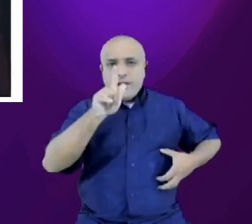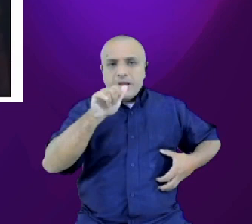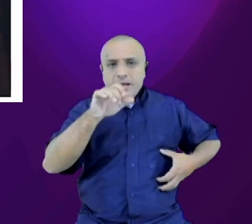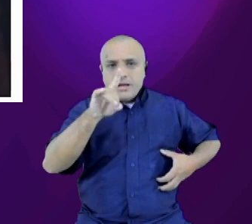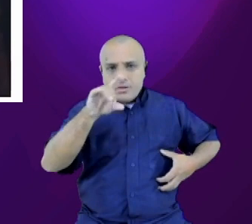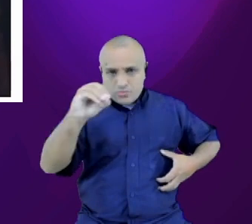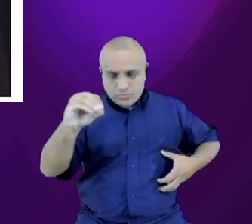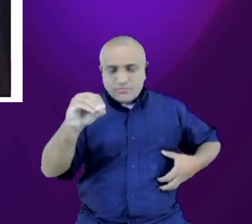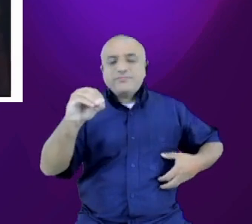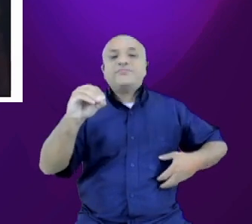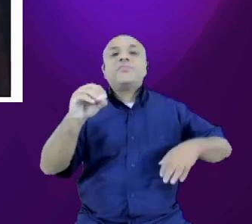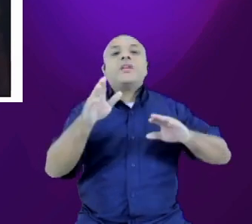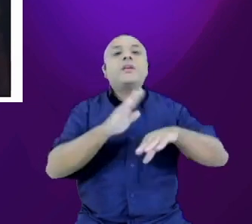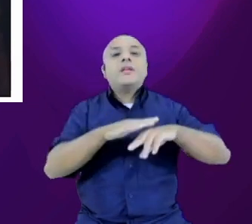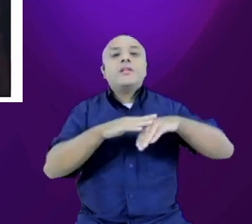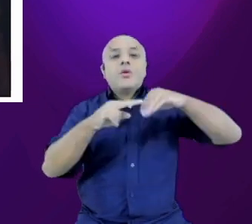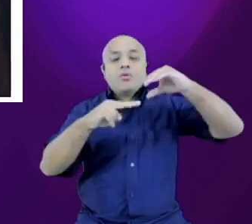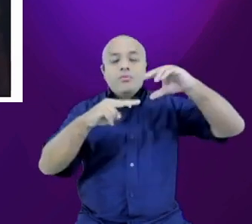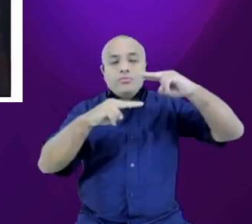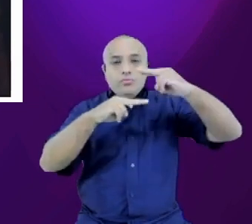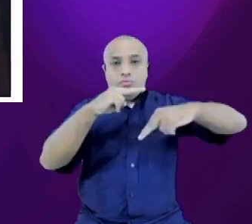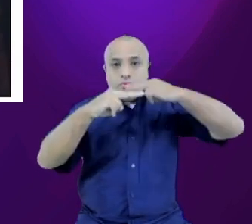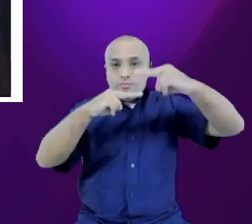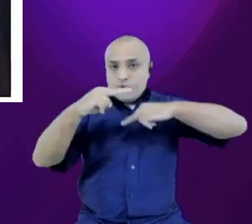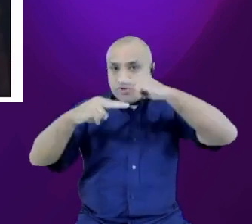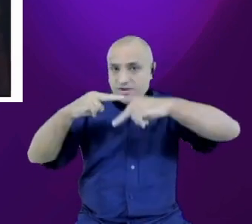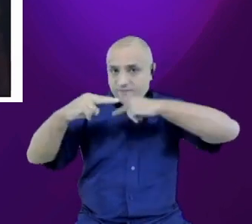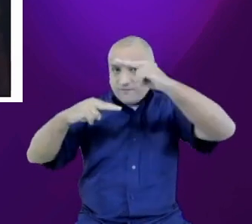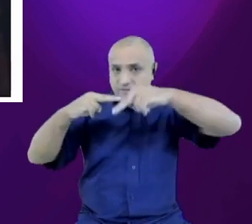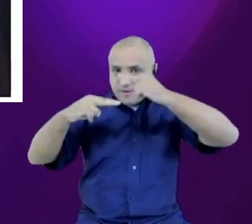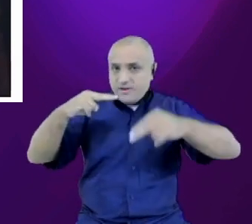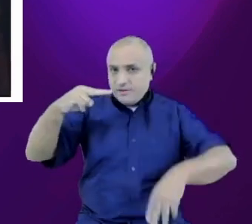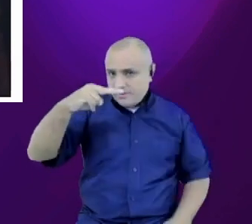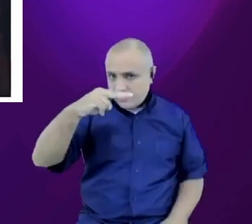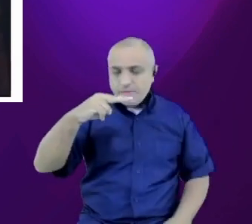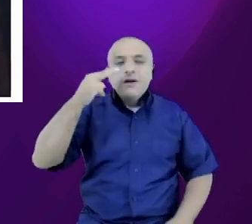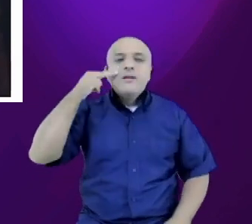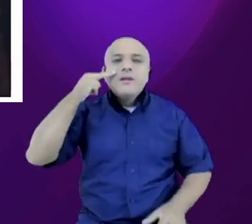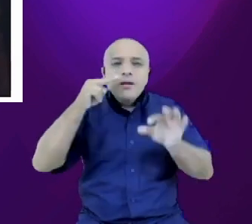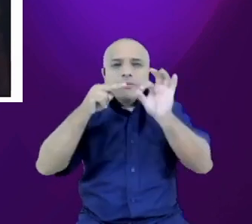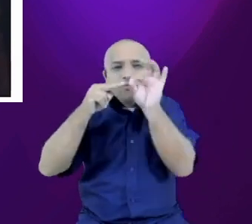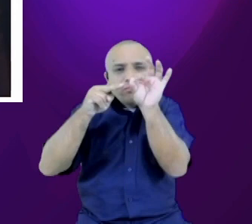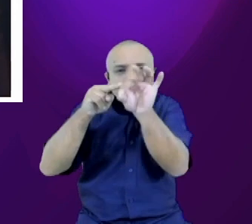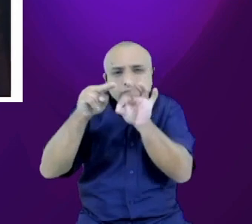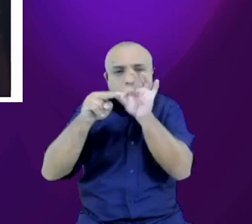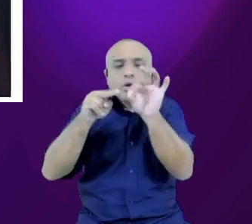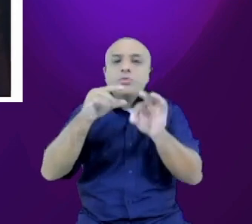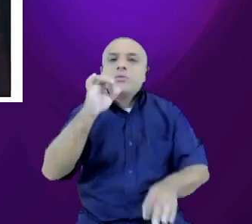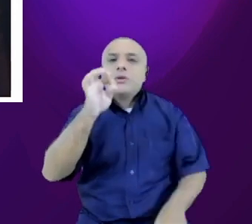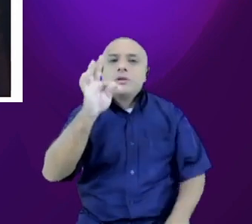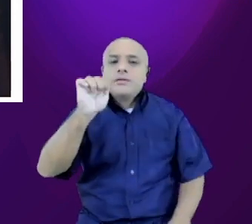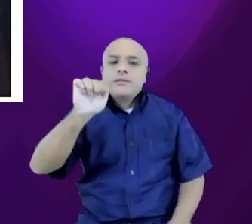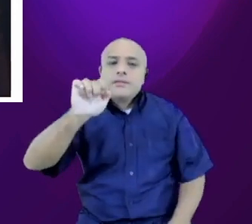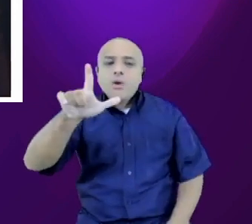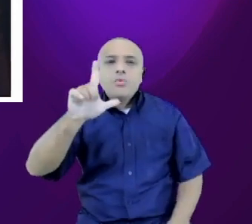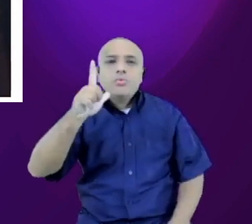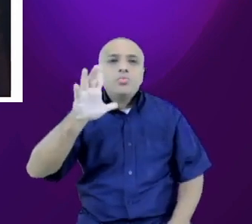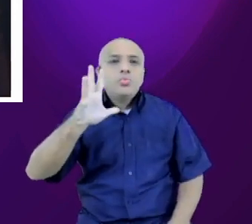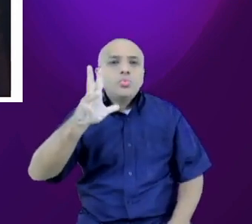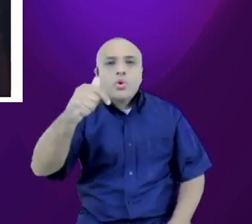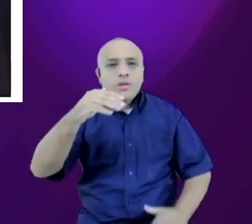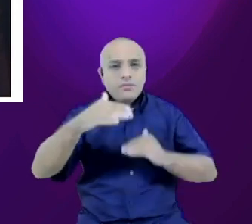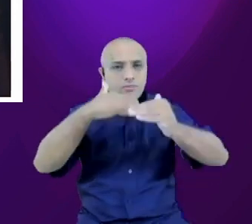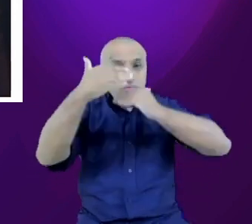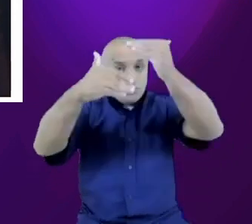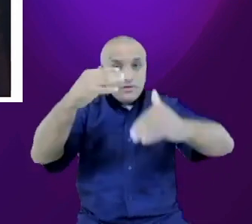por tomografia de dupla energia para pesquisa de microcristais também, e todas essas evoluções da radiologia, elas